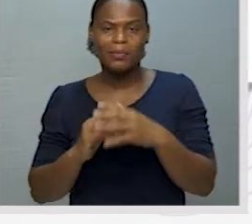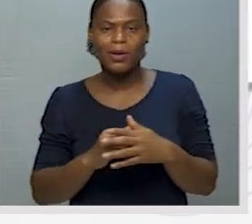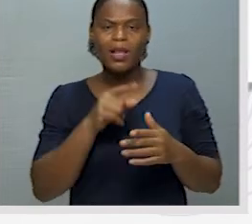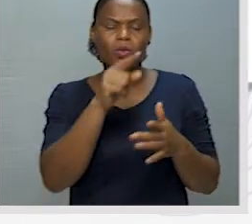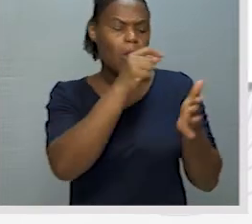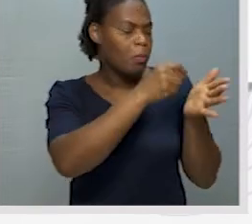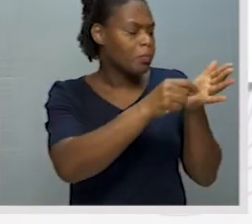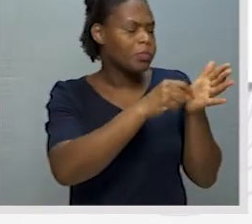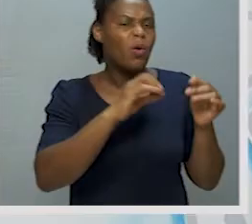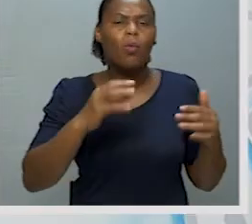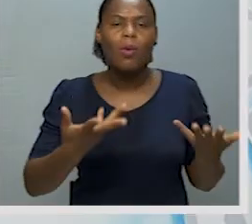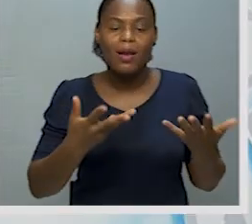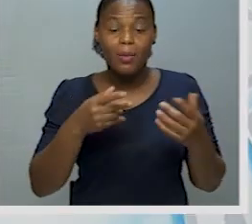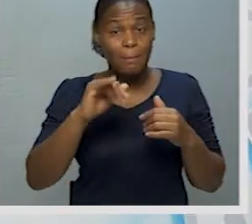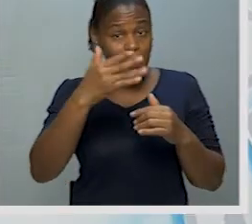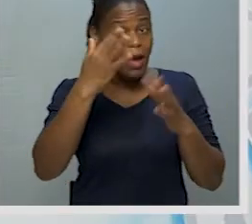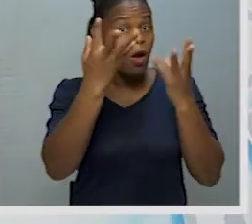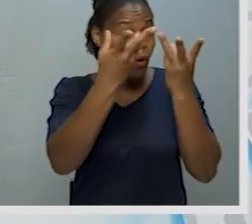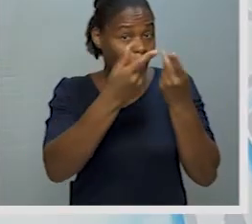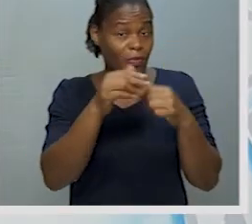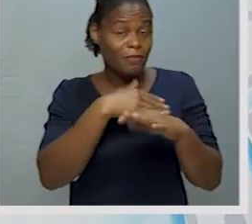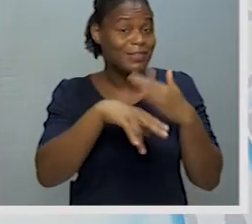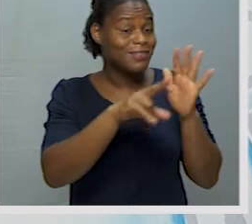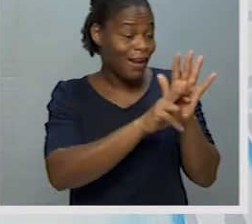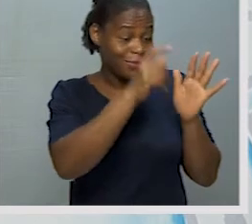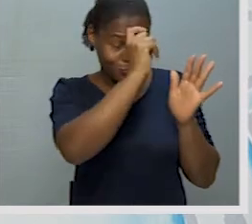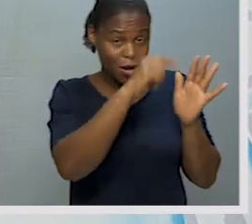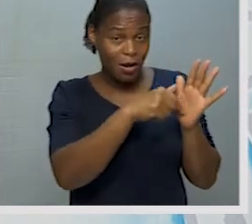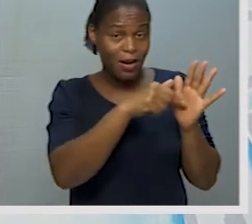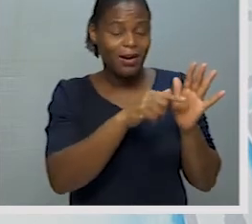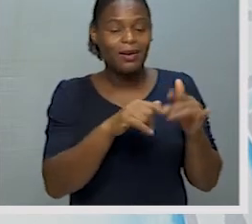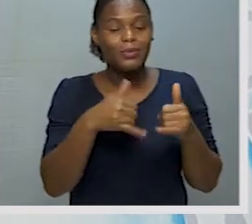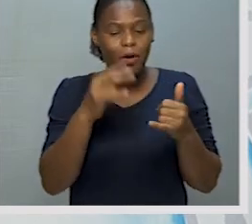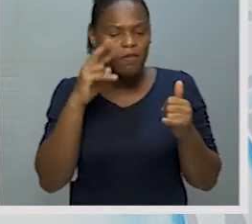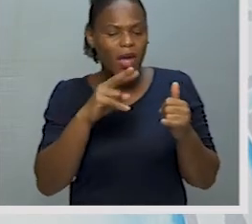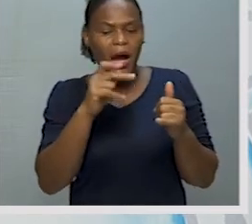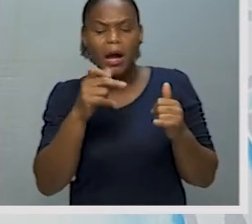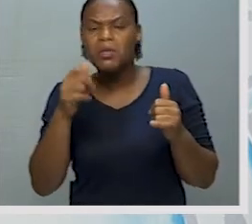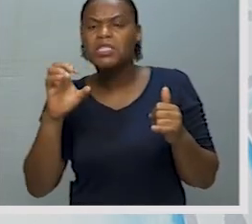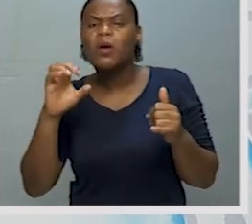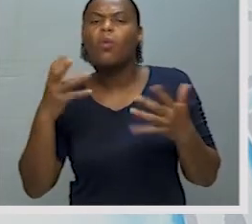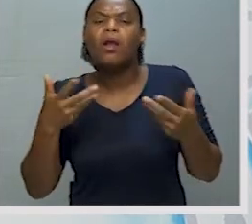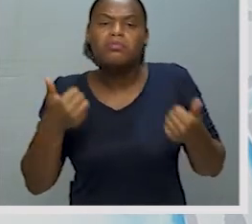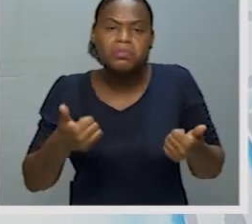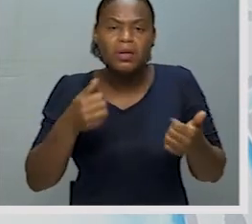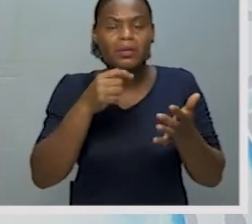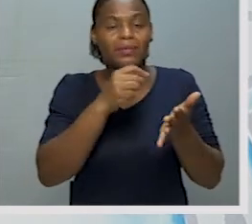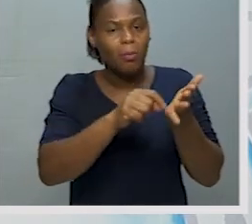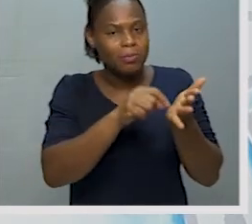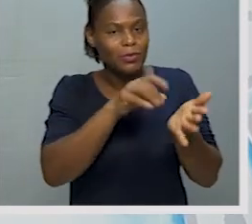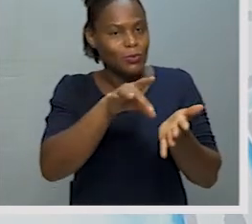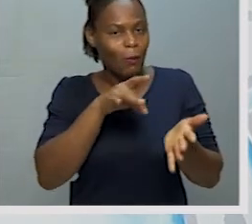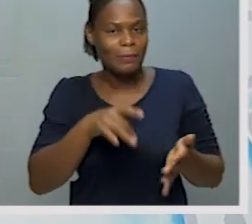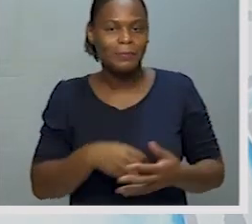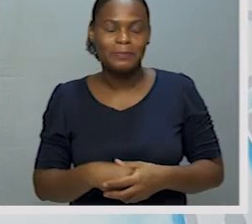sobre 24. Vão resolver esta expressão usando as regras e vão ver qual é a opção que está correta, qual é o